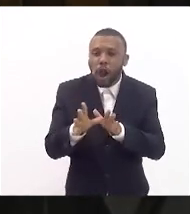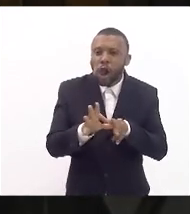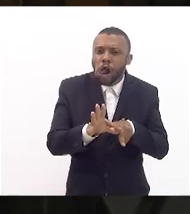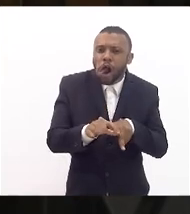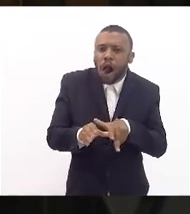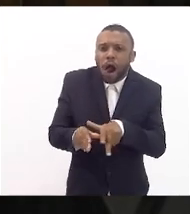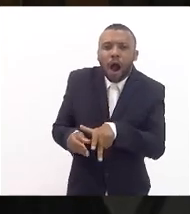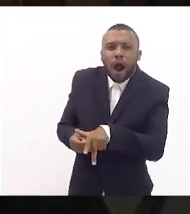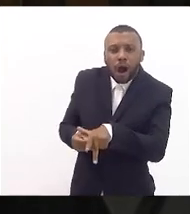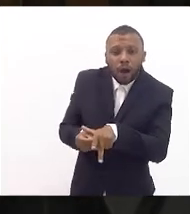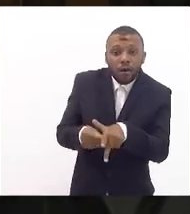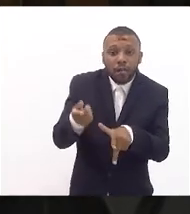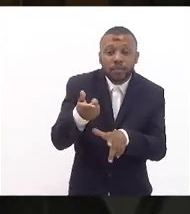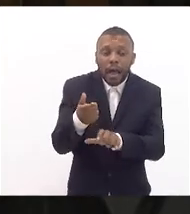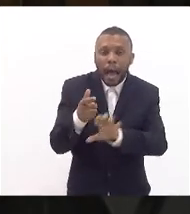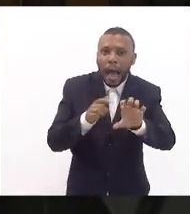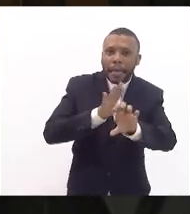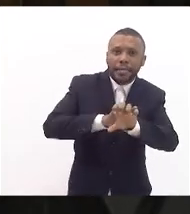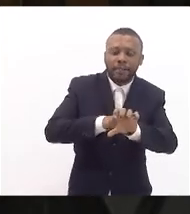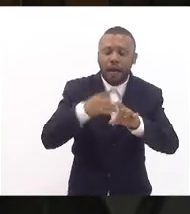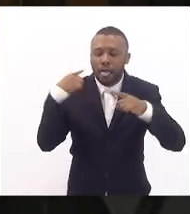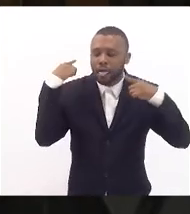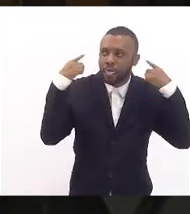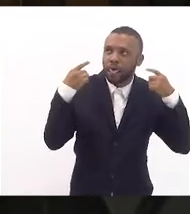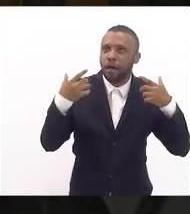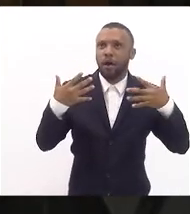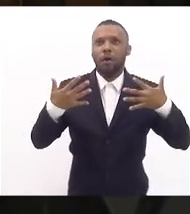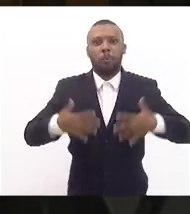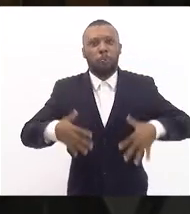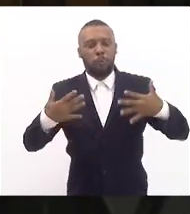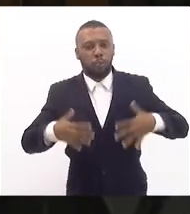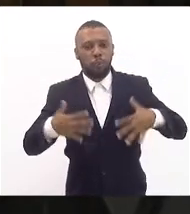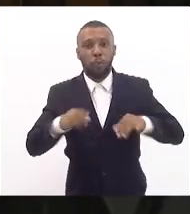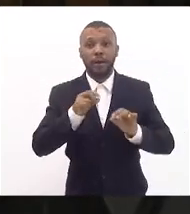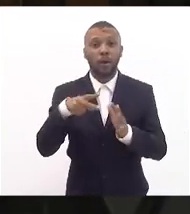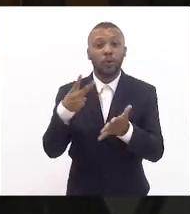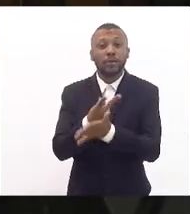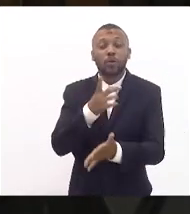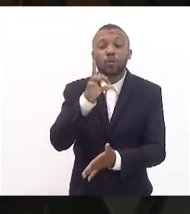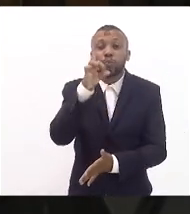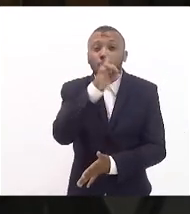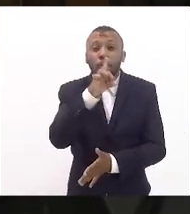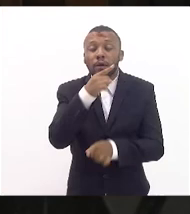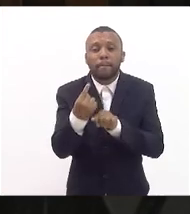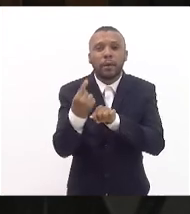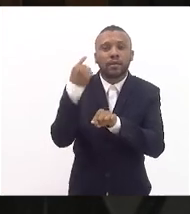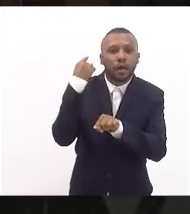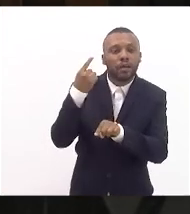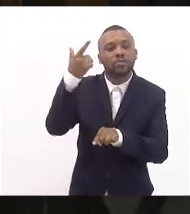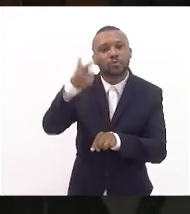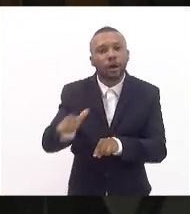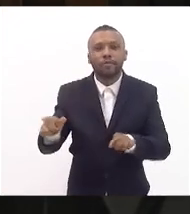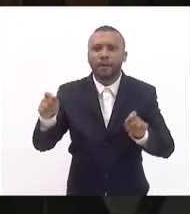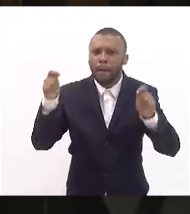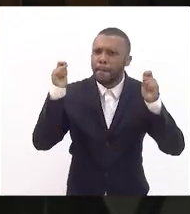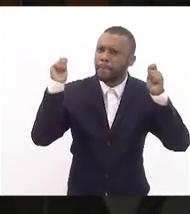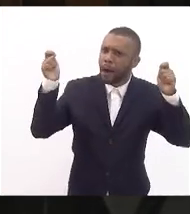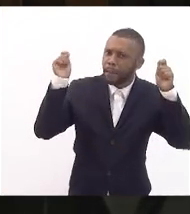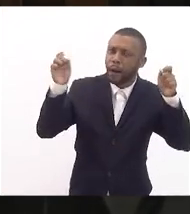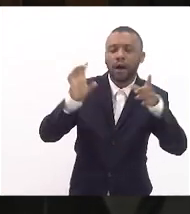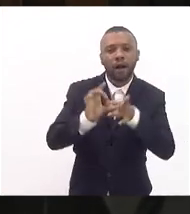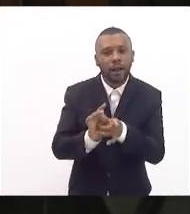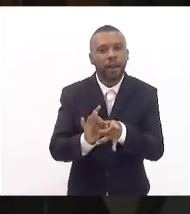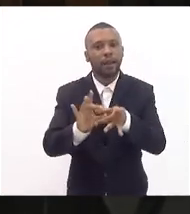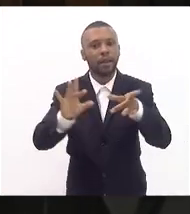isso que deixa a esquerda tonta, desesperada. O que aconteceu domingo, novamente uma manifestação